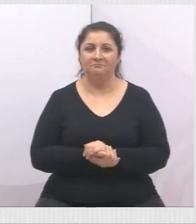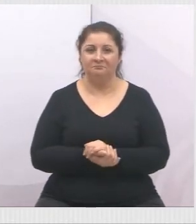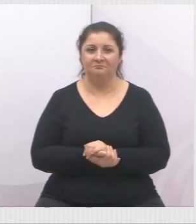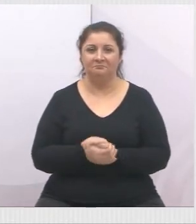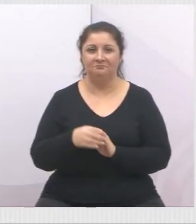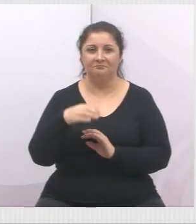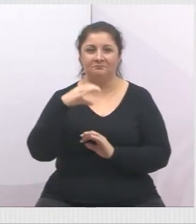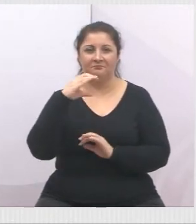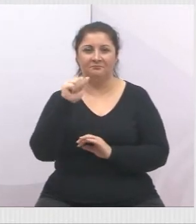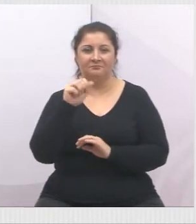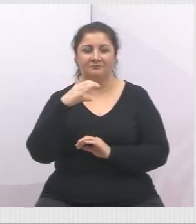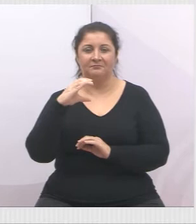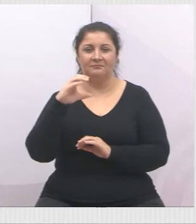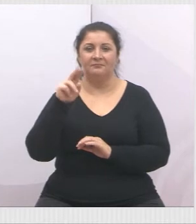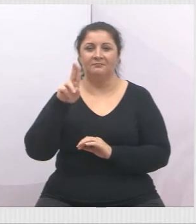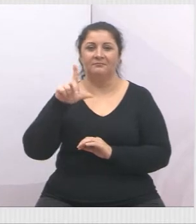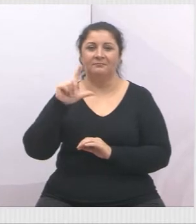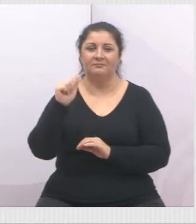da família.